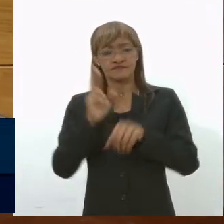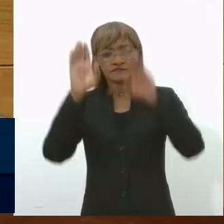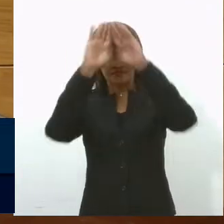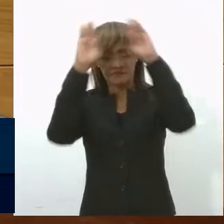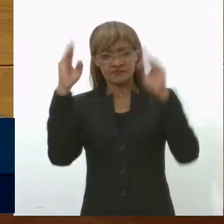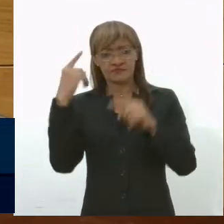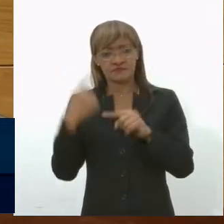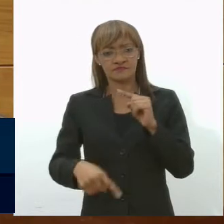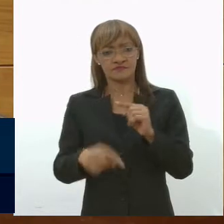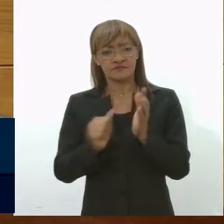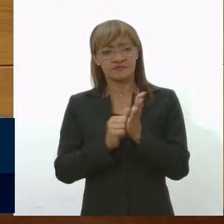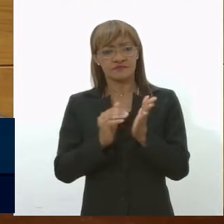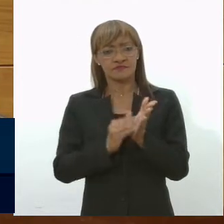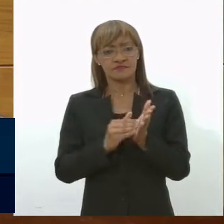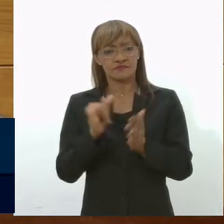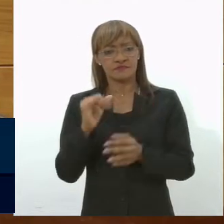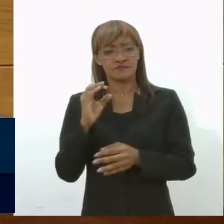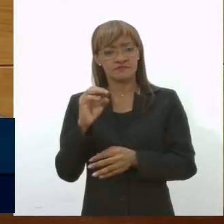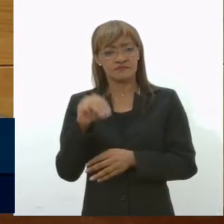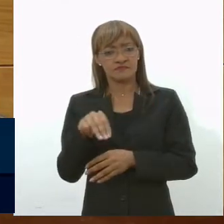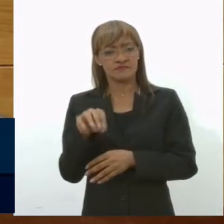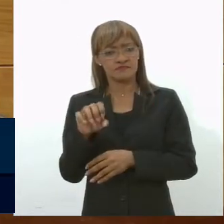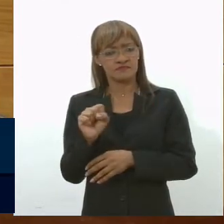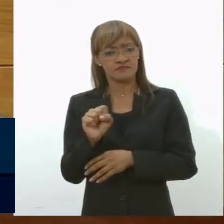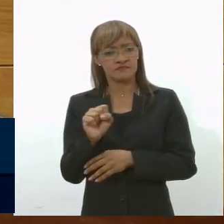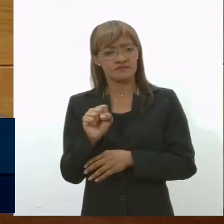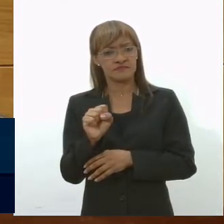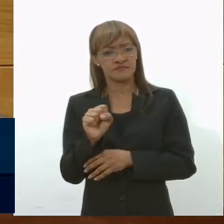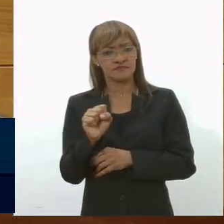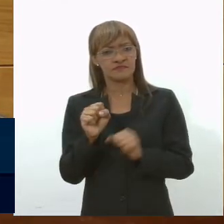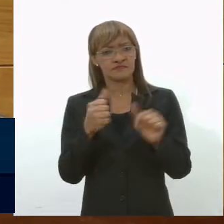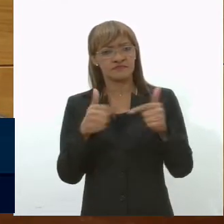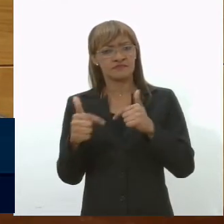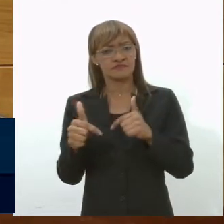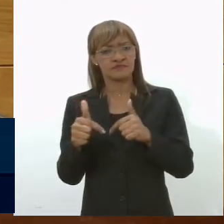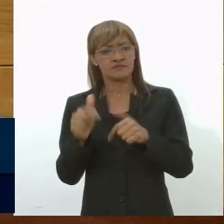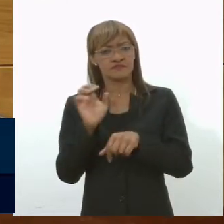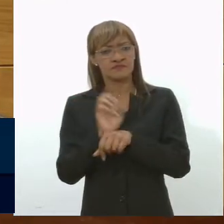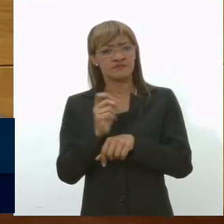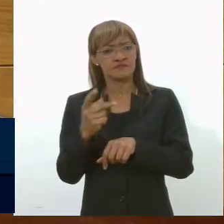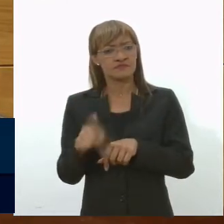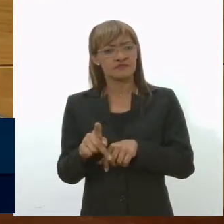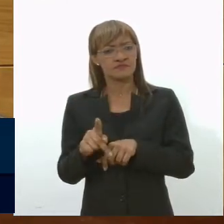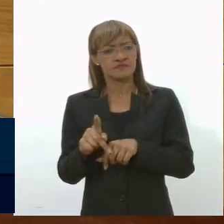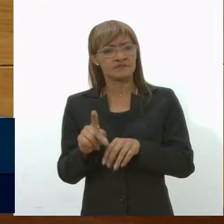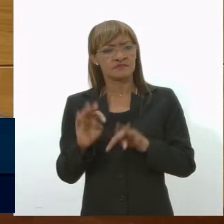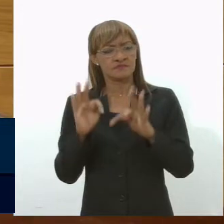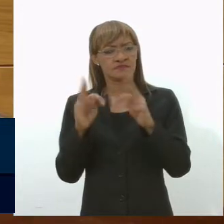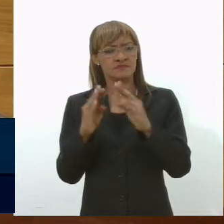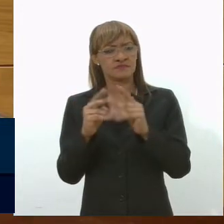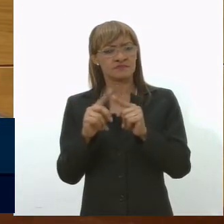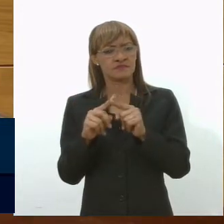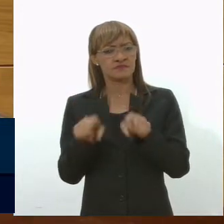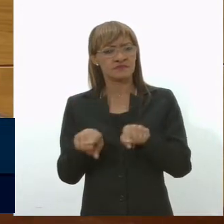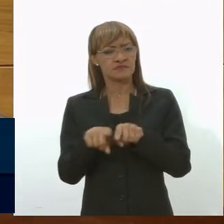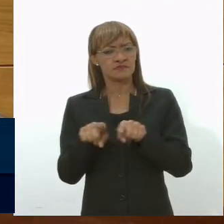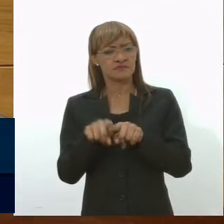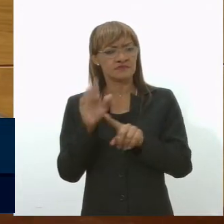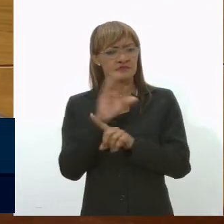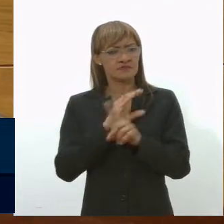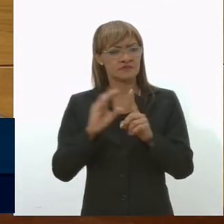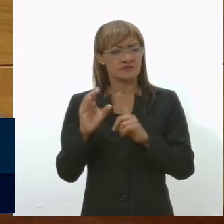de ICMS nas contas dos serviços públicos estaduais, dos templos, de qualquer culto, partido político,